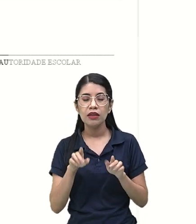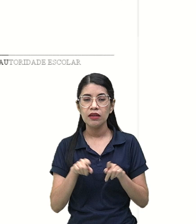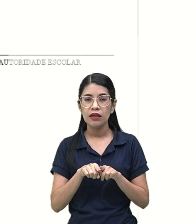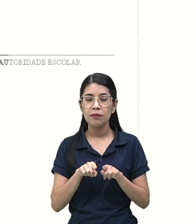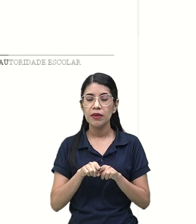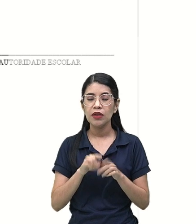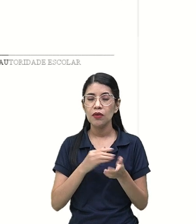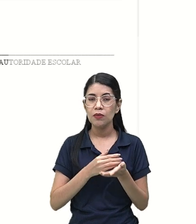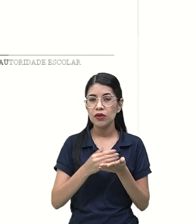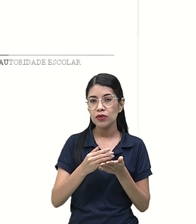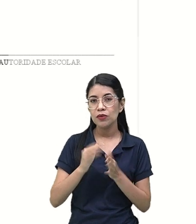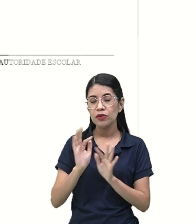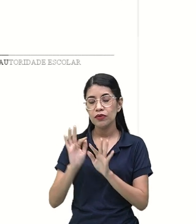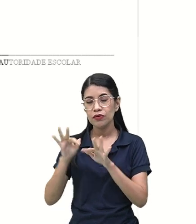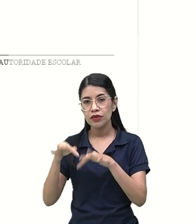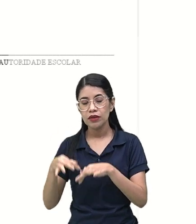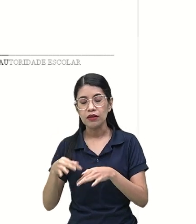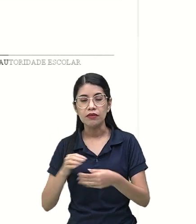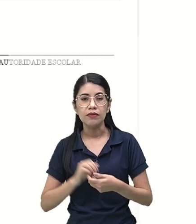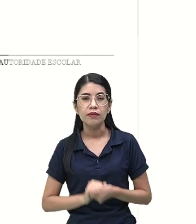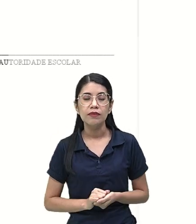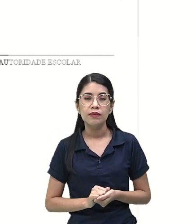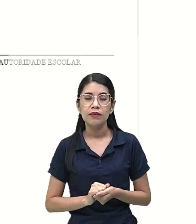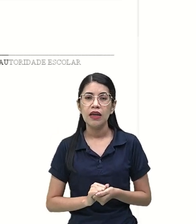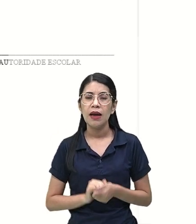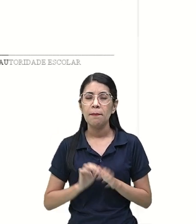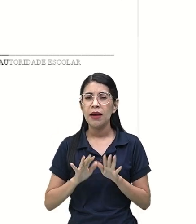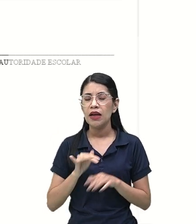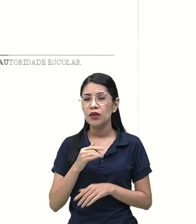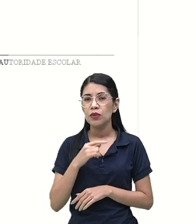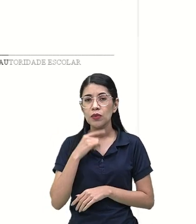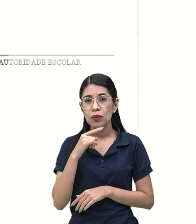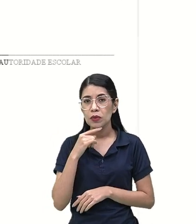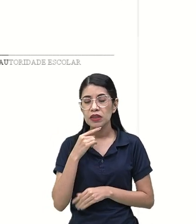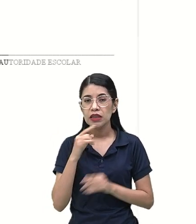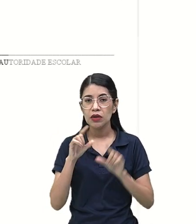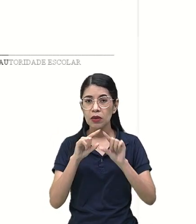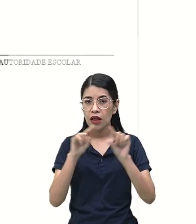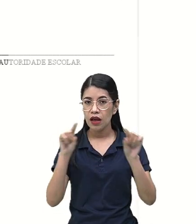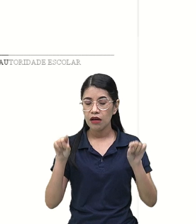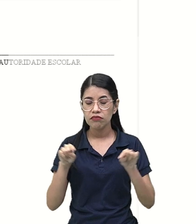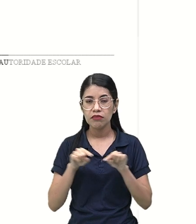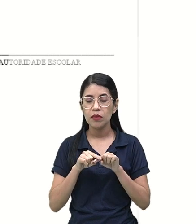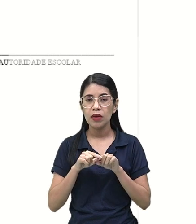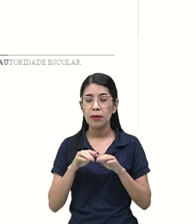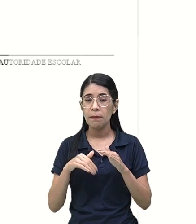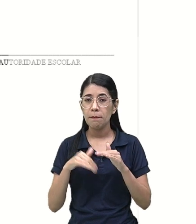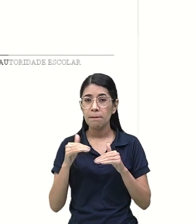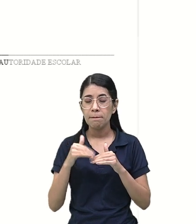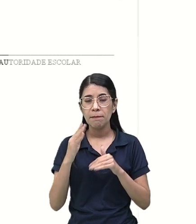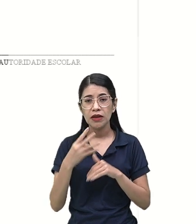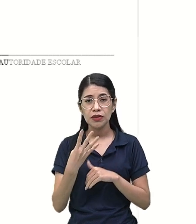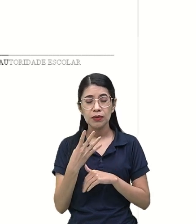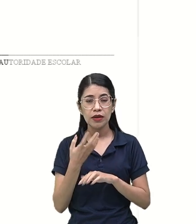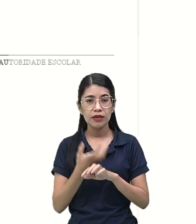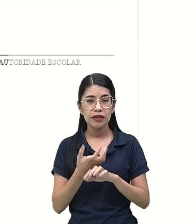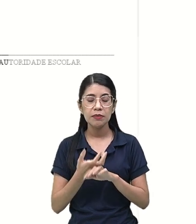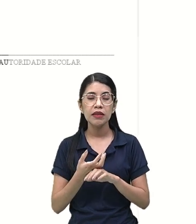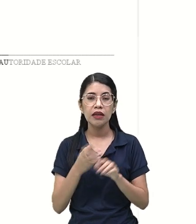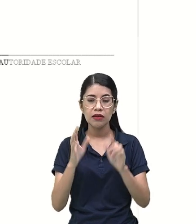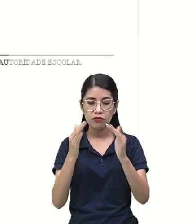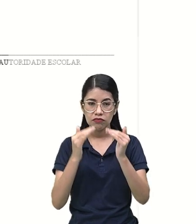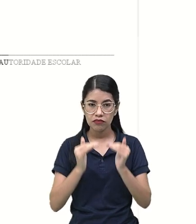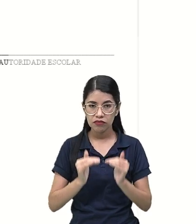tá bom? Então, entenderam? Ah, não teve espaço lá, teve mais de 4 componentes, coloque em observações. E